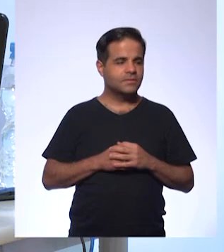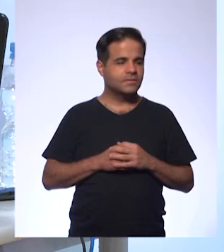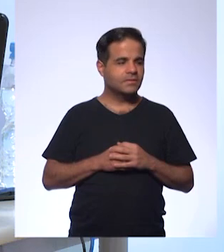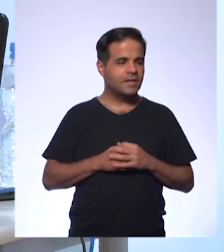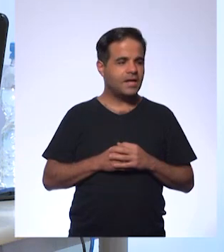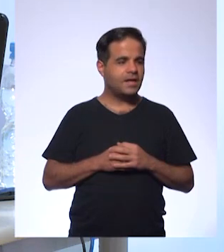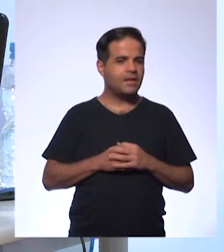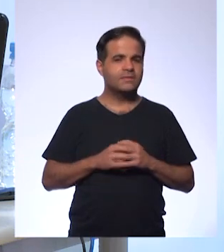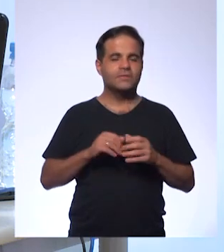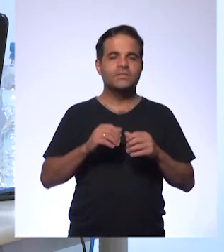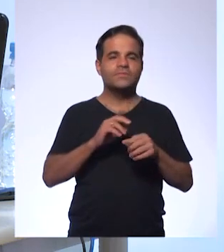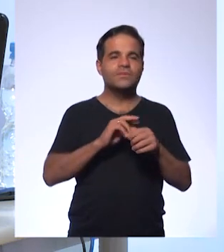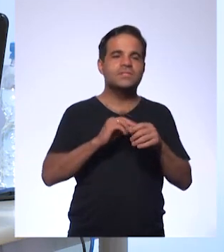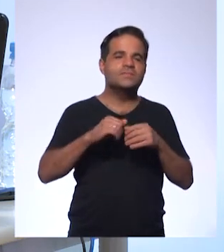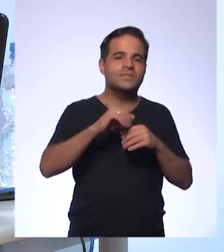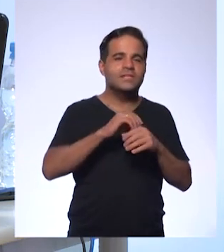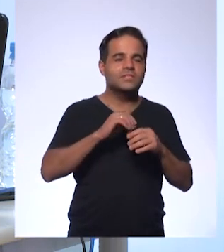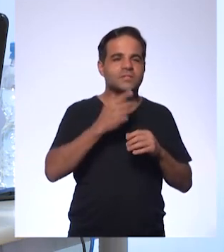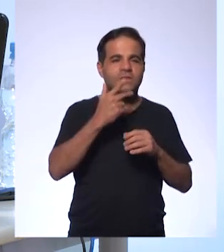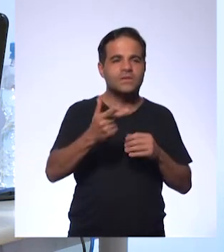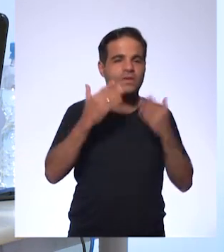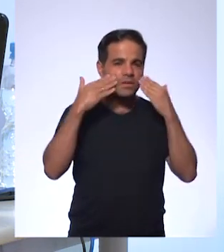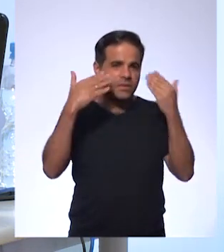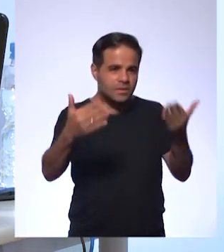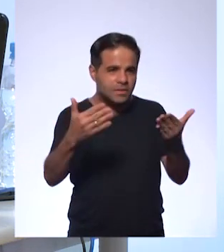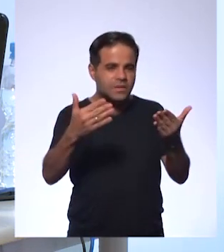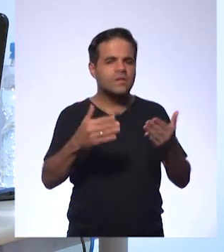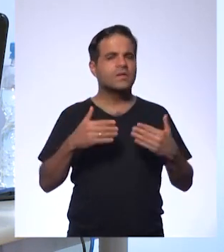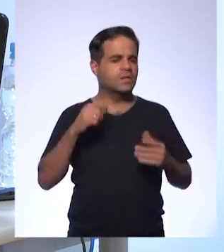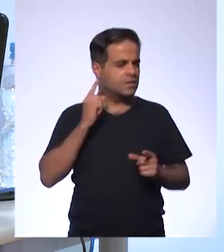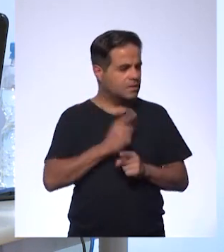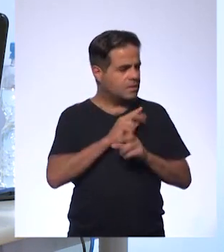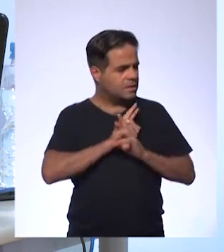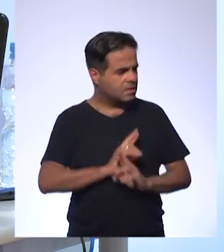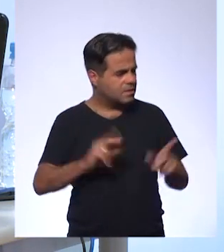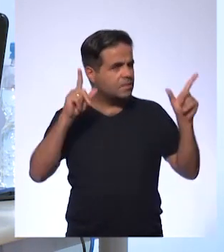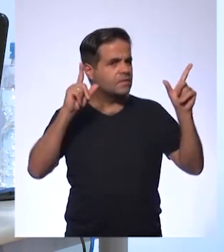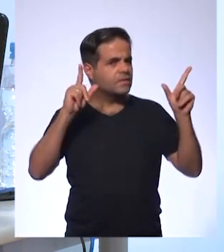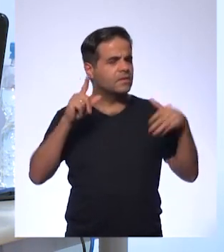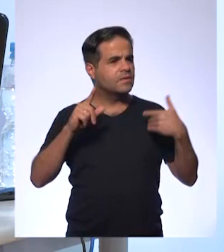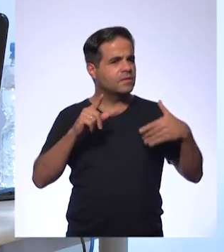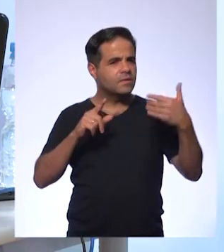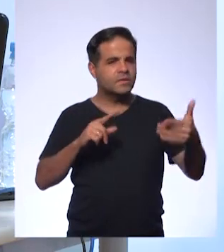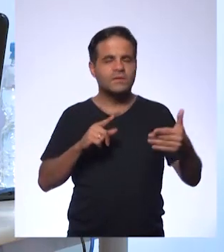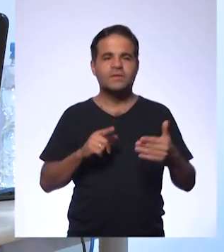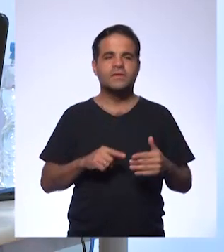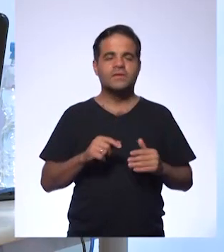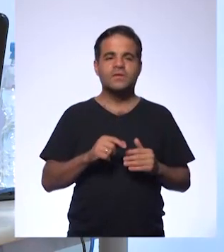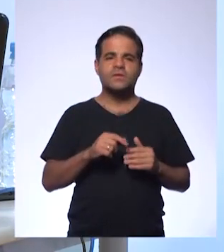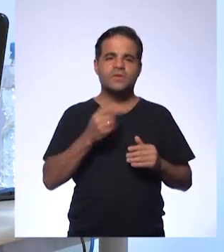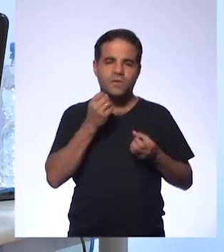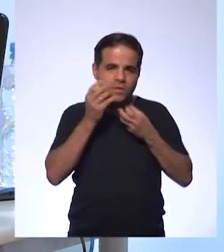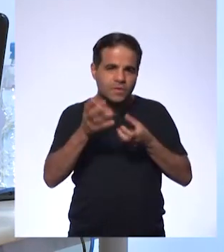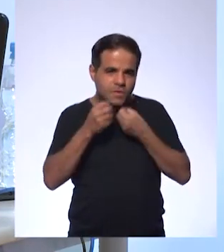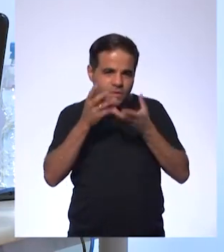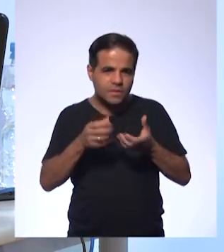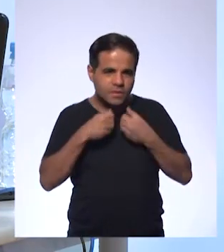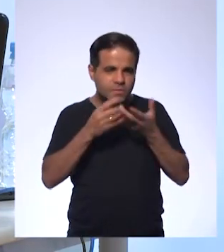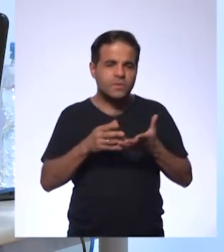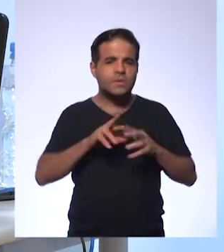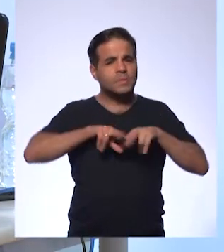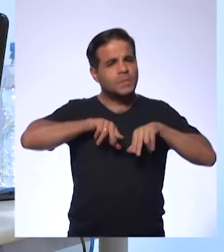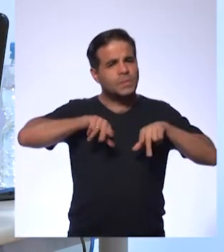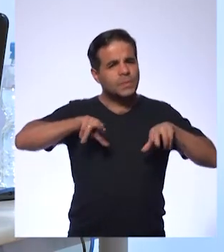Pois bem, gente, me deparei com este texto e vi que tinham várias informações das